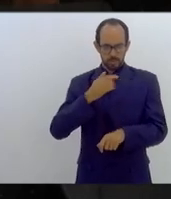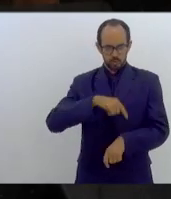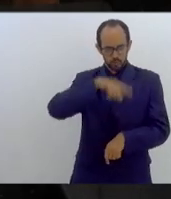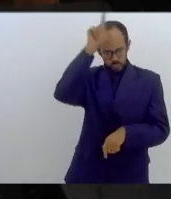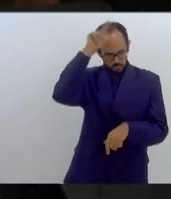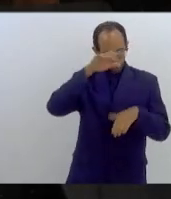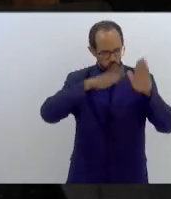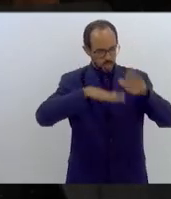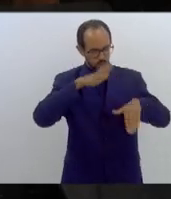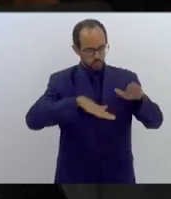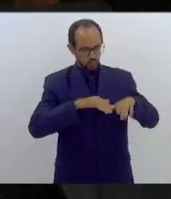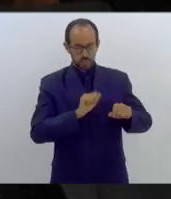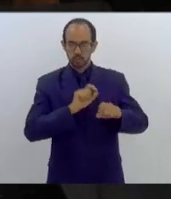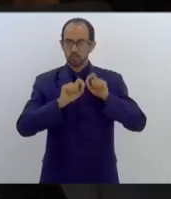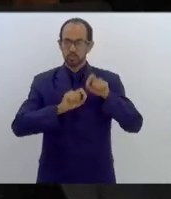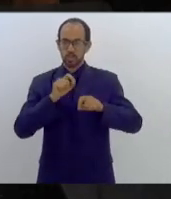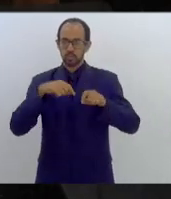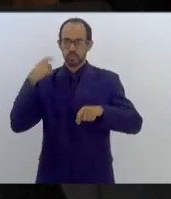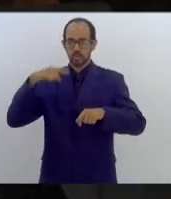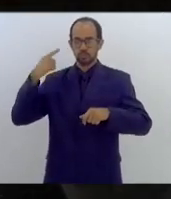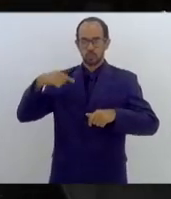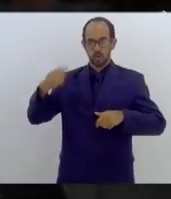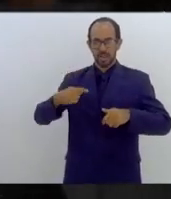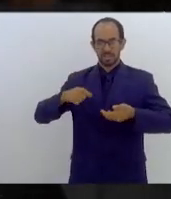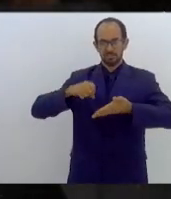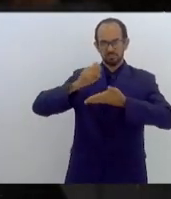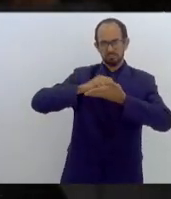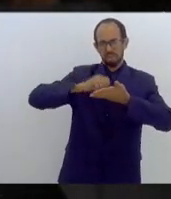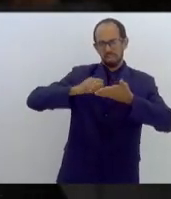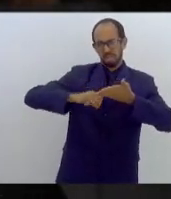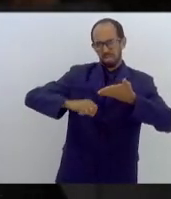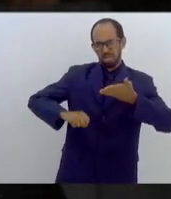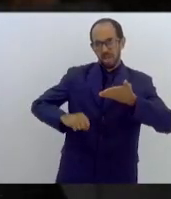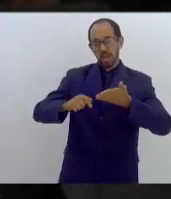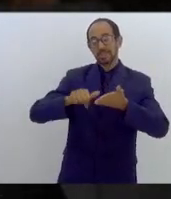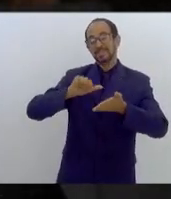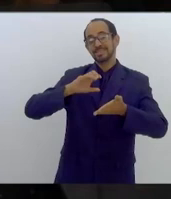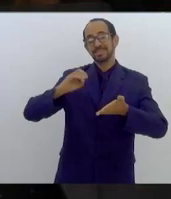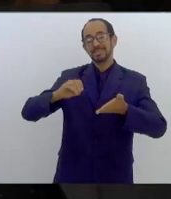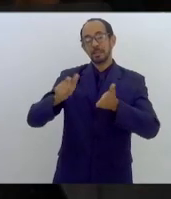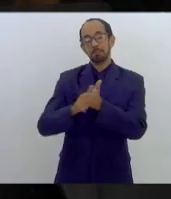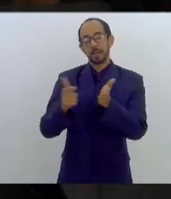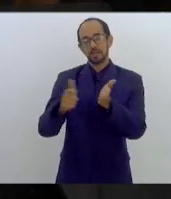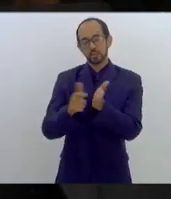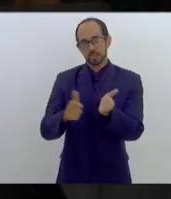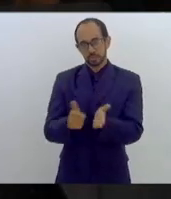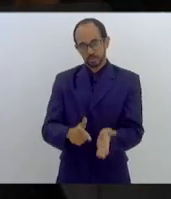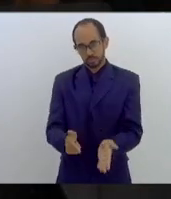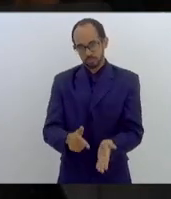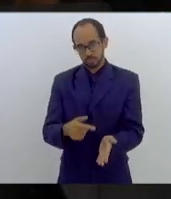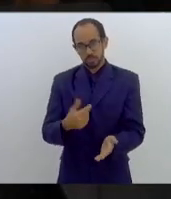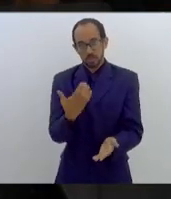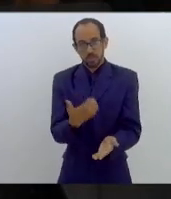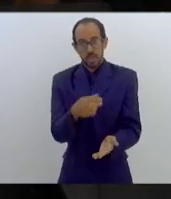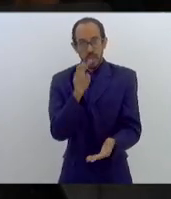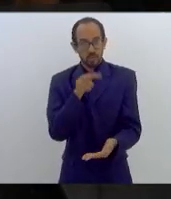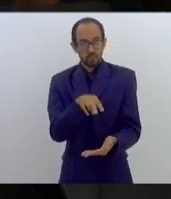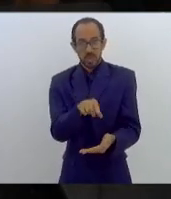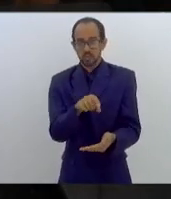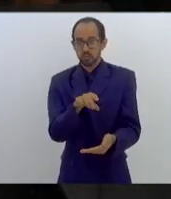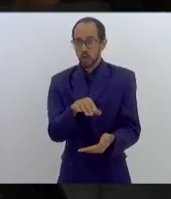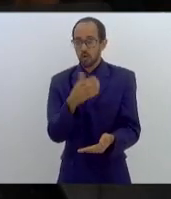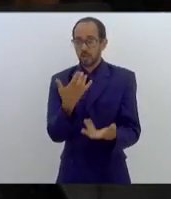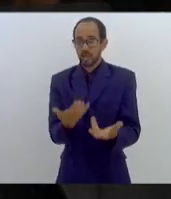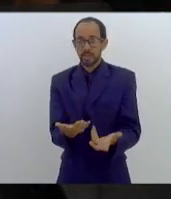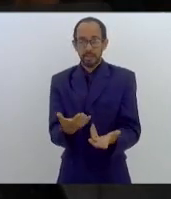vezes os advogados escrevem 100 páginas e eu só quero ler o que ele está pedindo e qual é